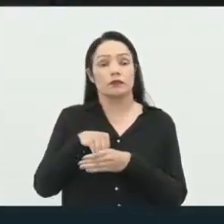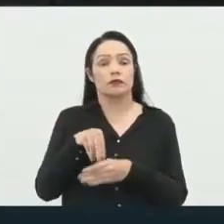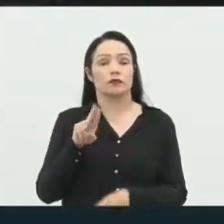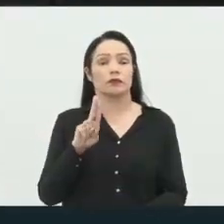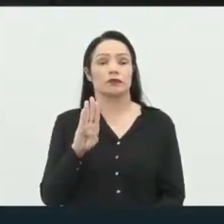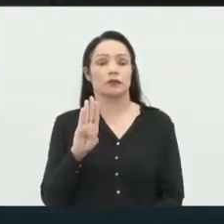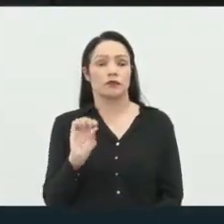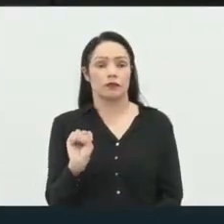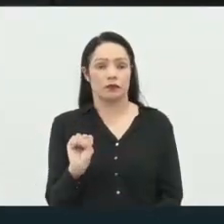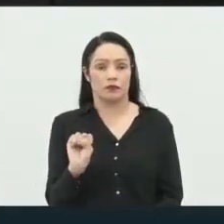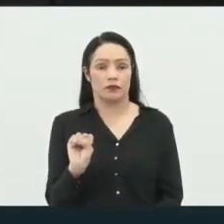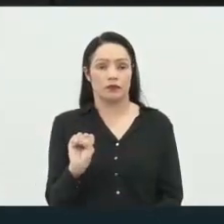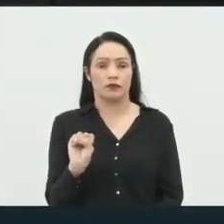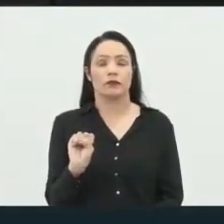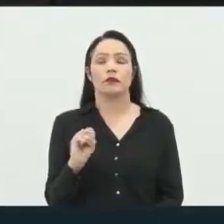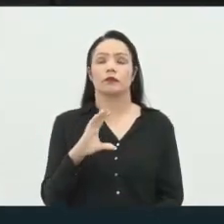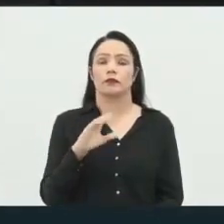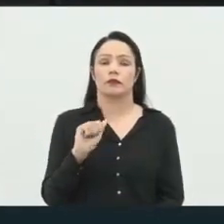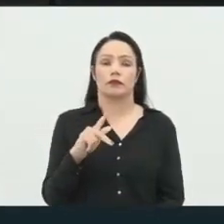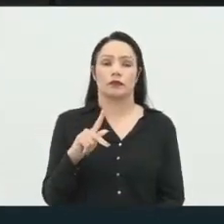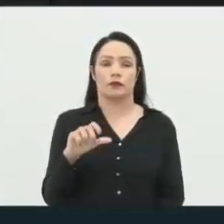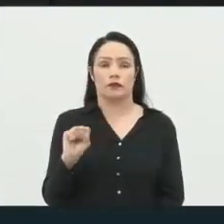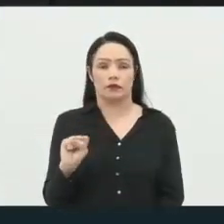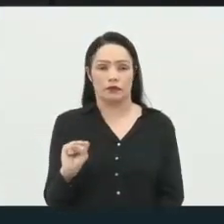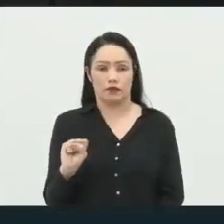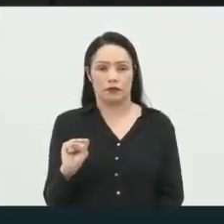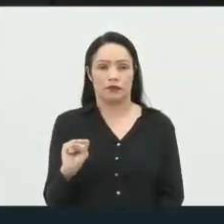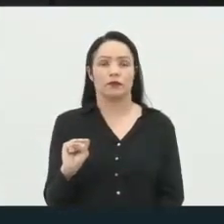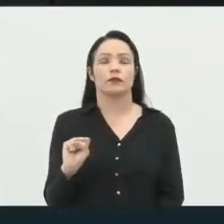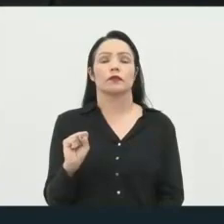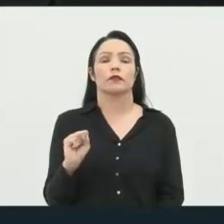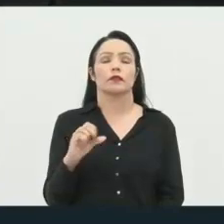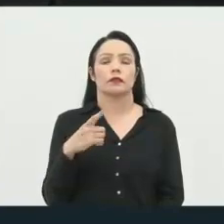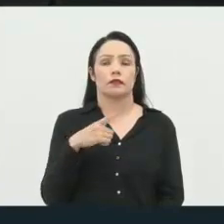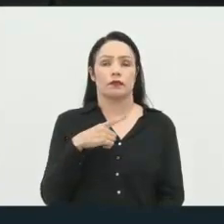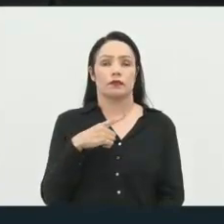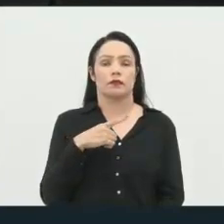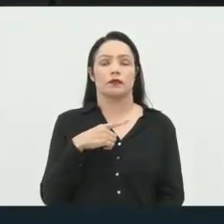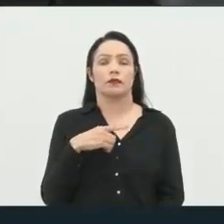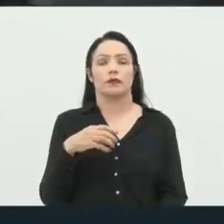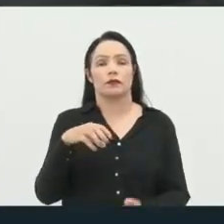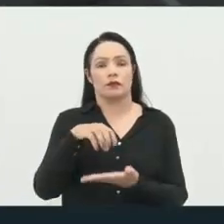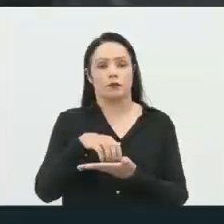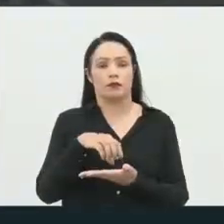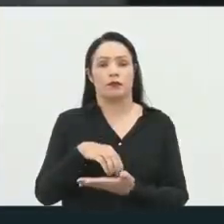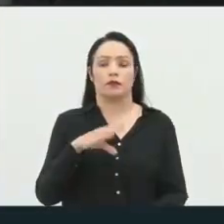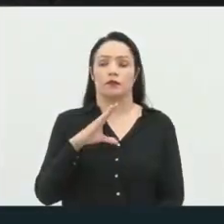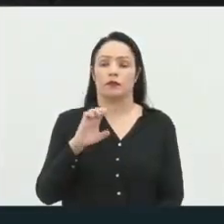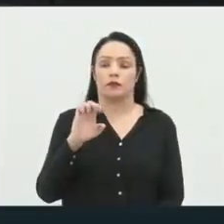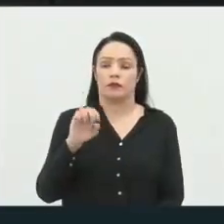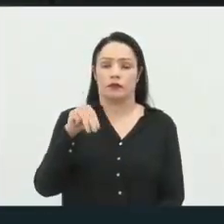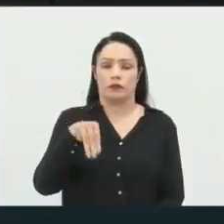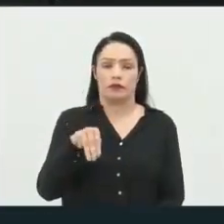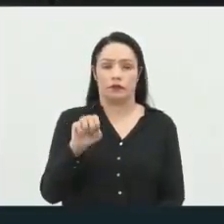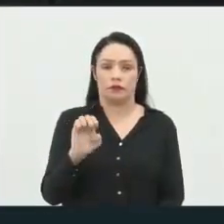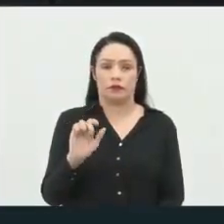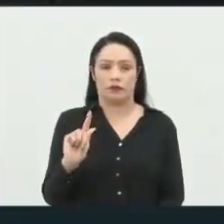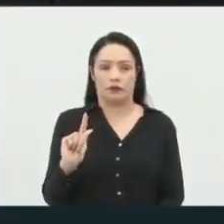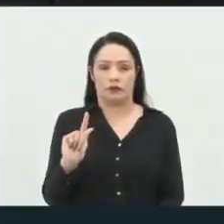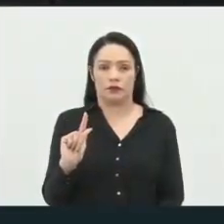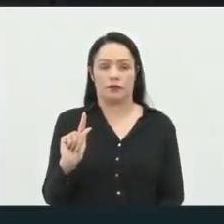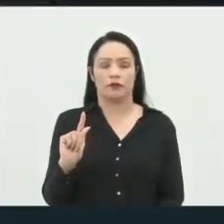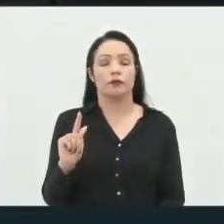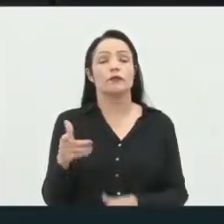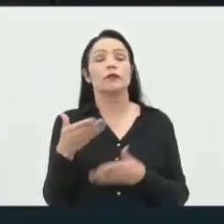dentro dos nossos Capes dentro dos nossos centros especialidade como semeg e o concurso público